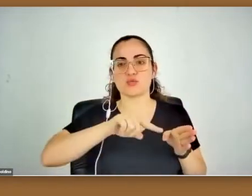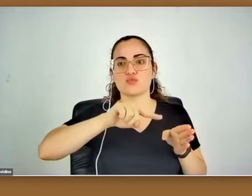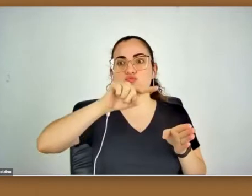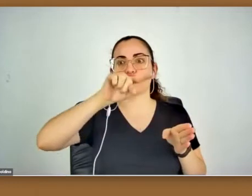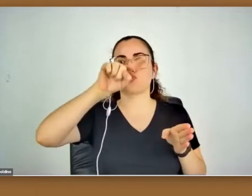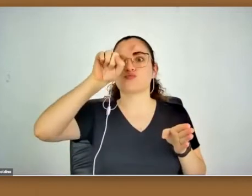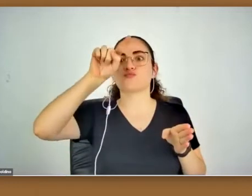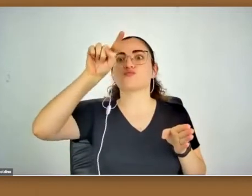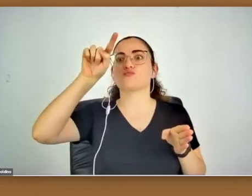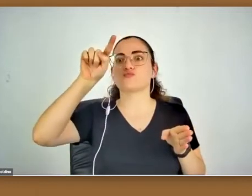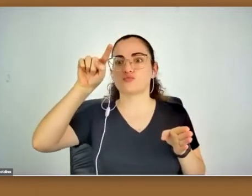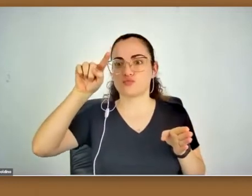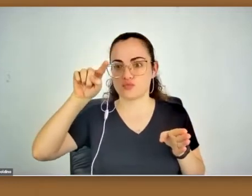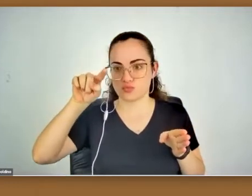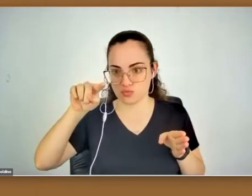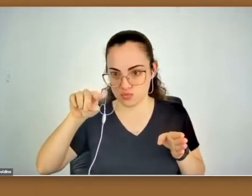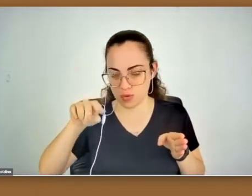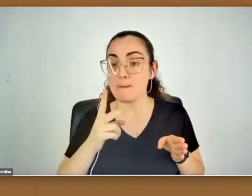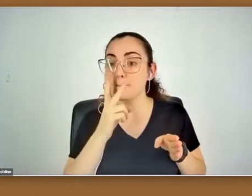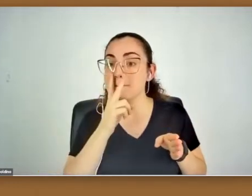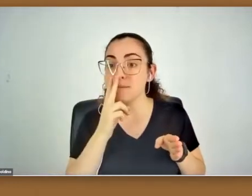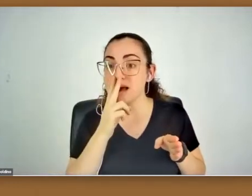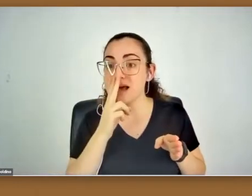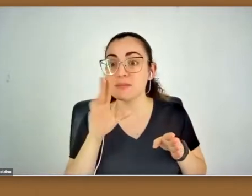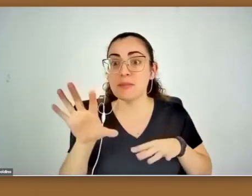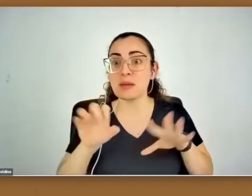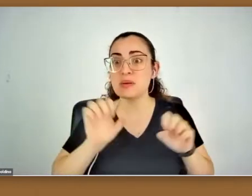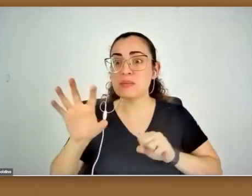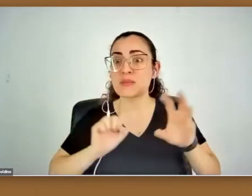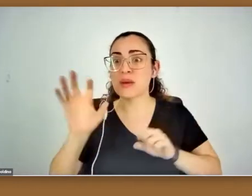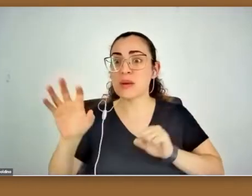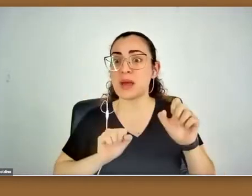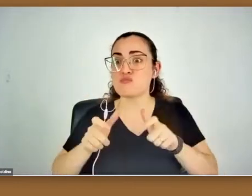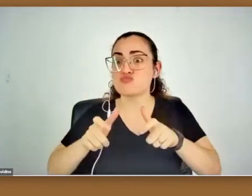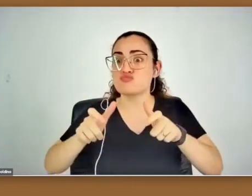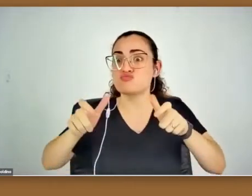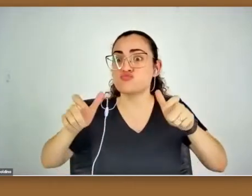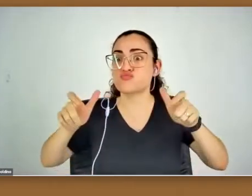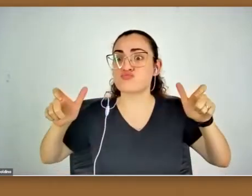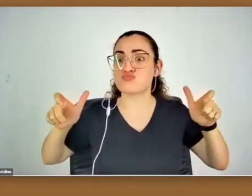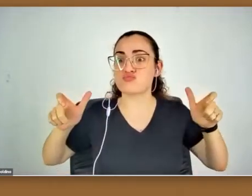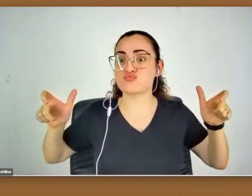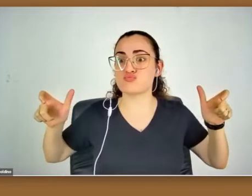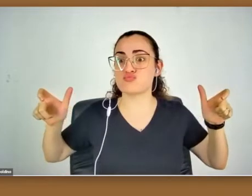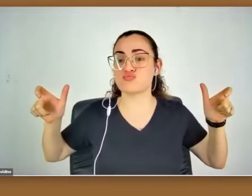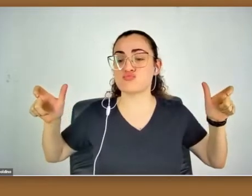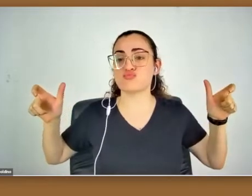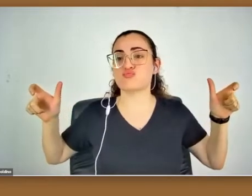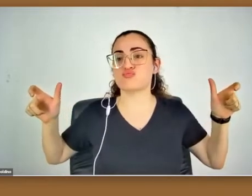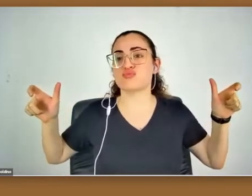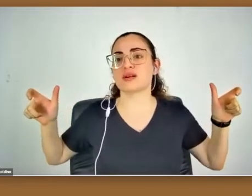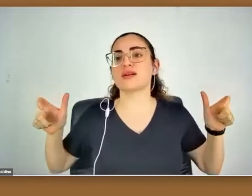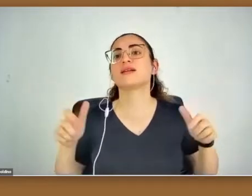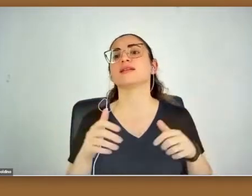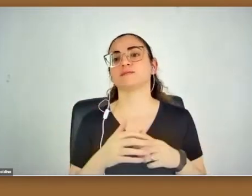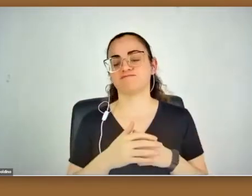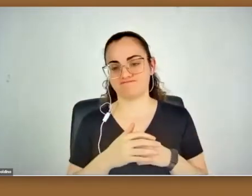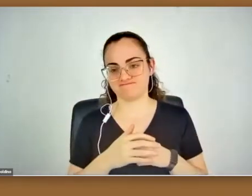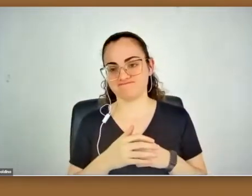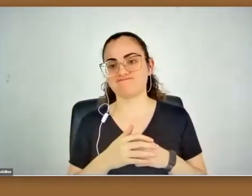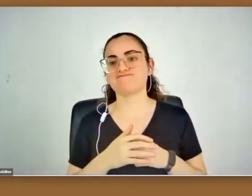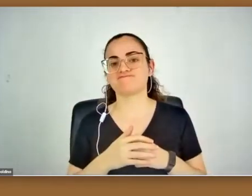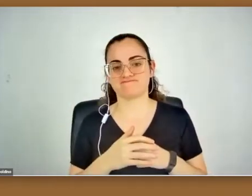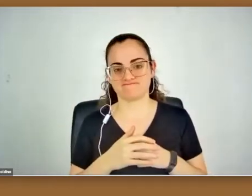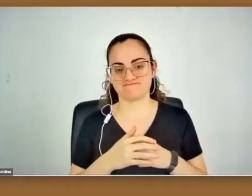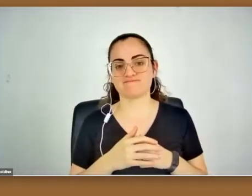né, que a gente tem um período bastante chuvoso ali fechando o verão. E isso ajuda muito a ter, né, esses casos. A gente chama inclusive